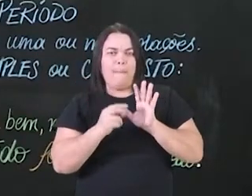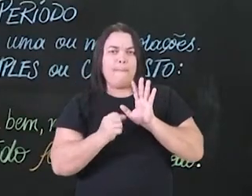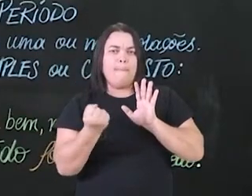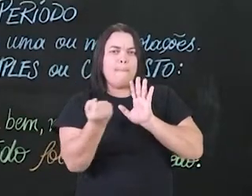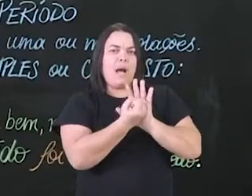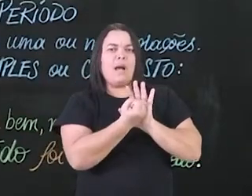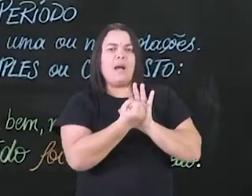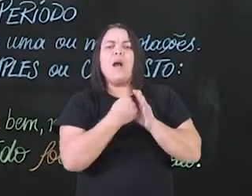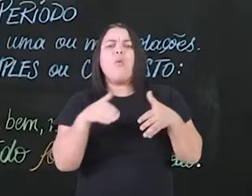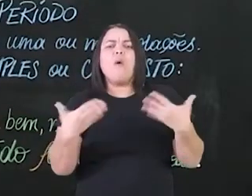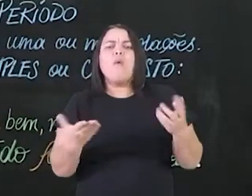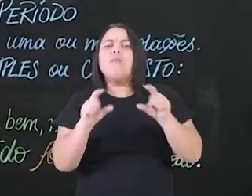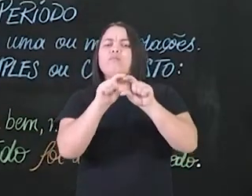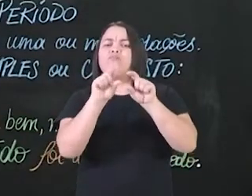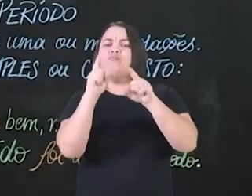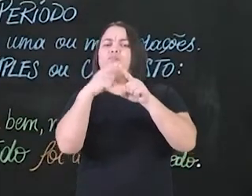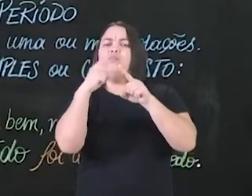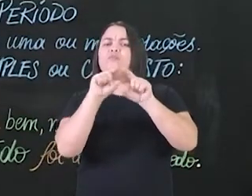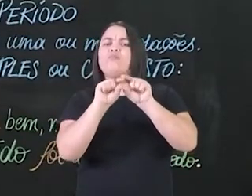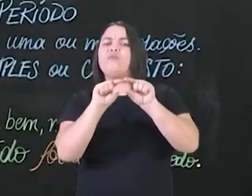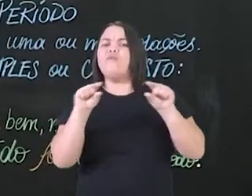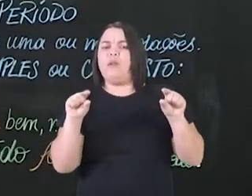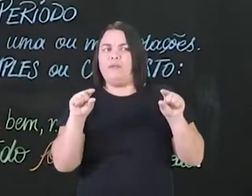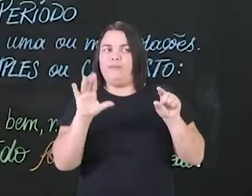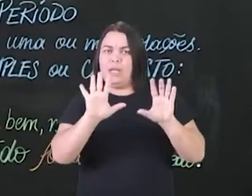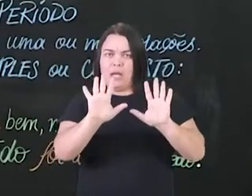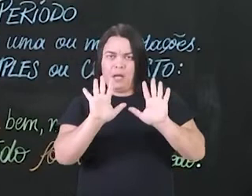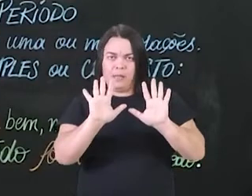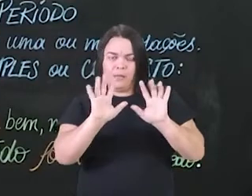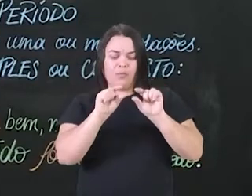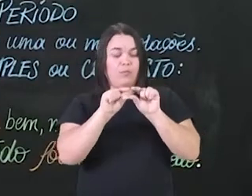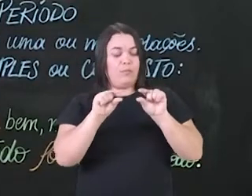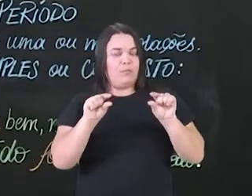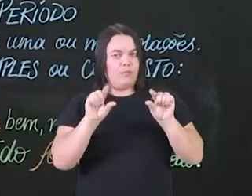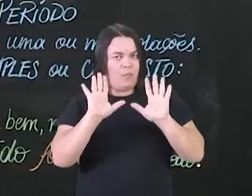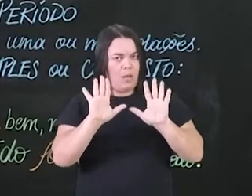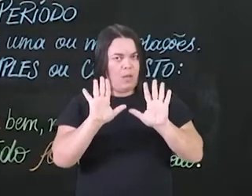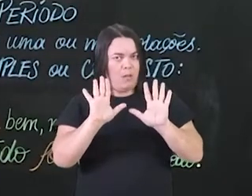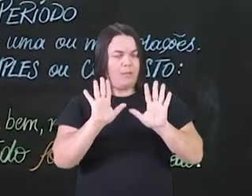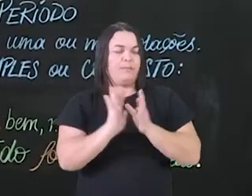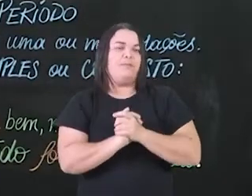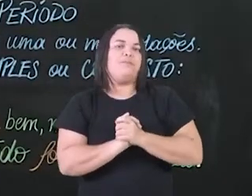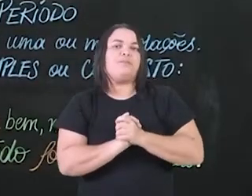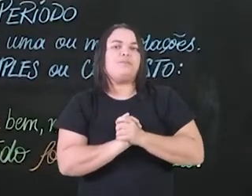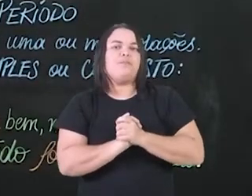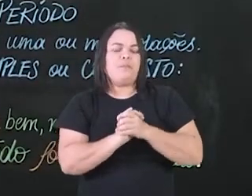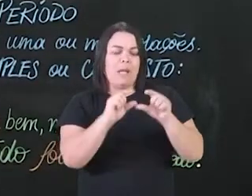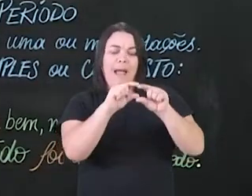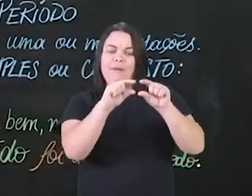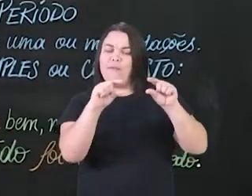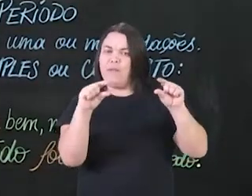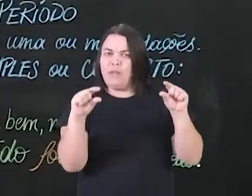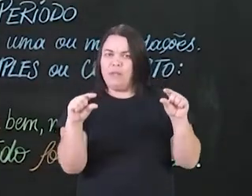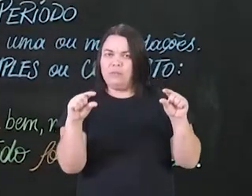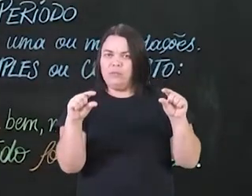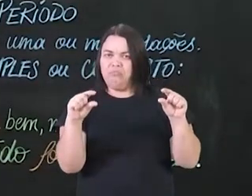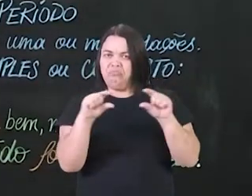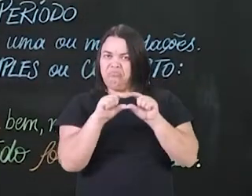os tipos de frases, eu quero chamar a atenção de vocês de que a frase não